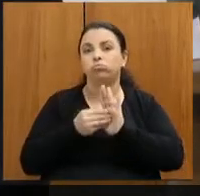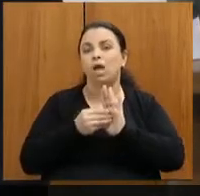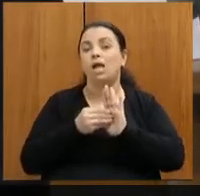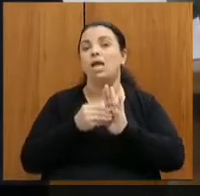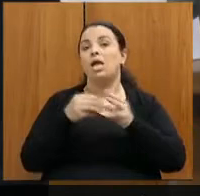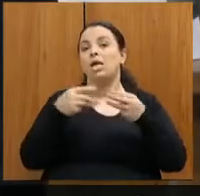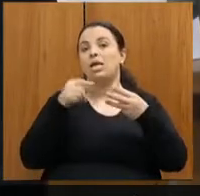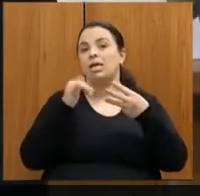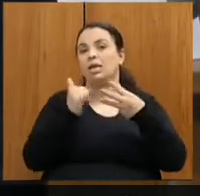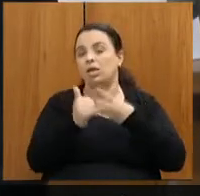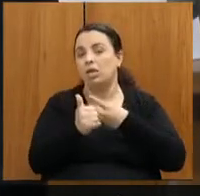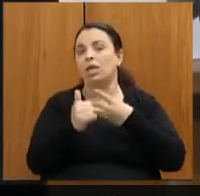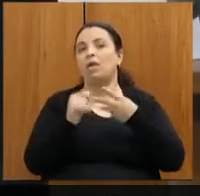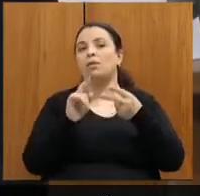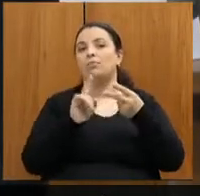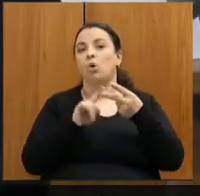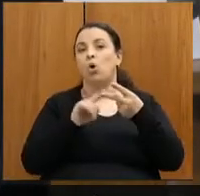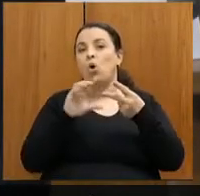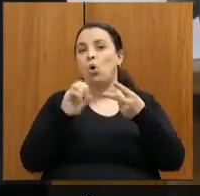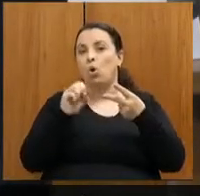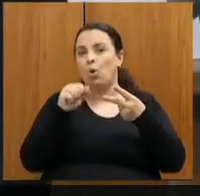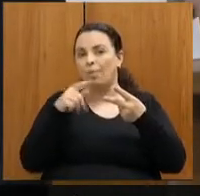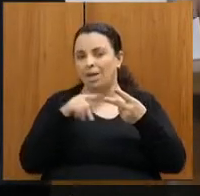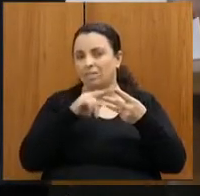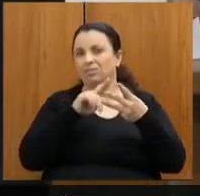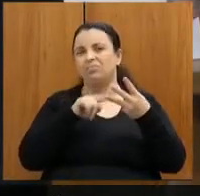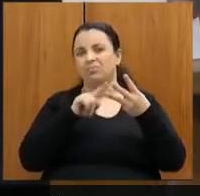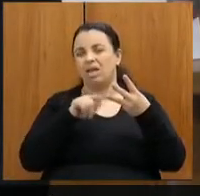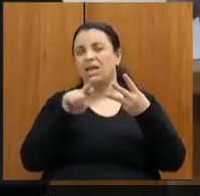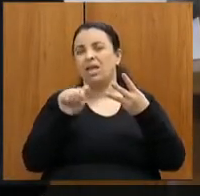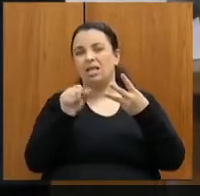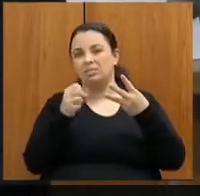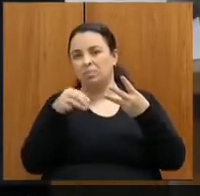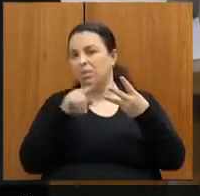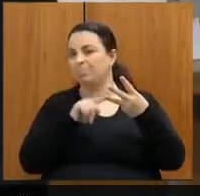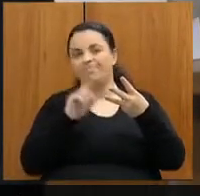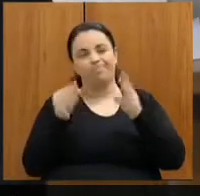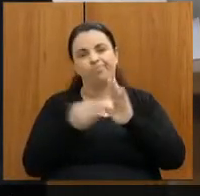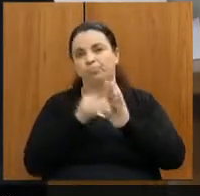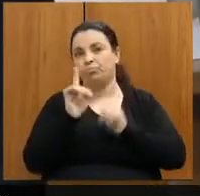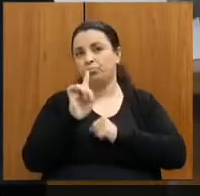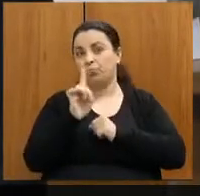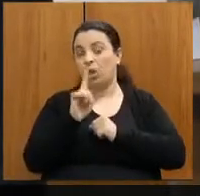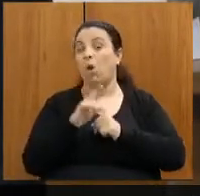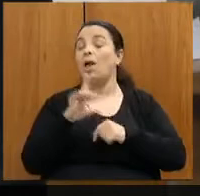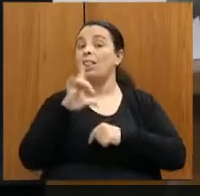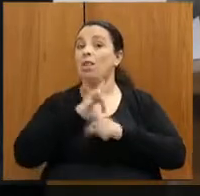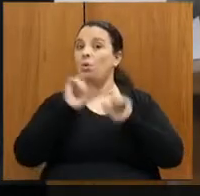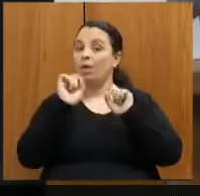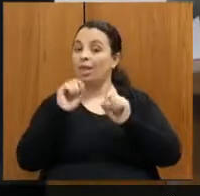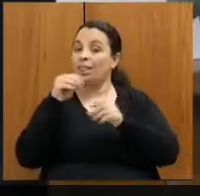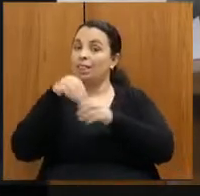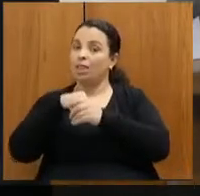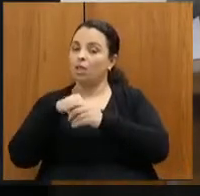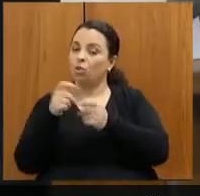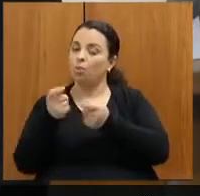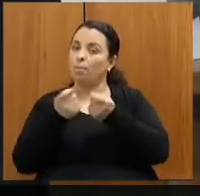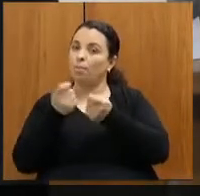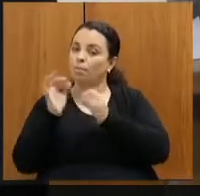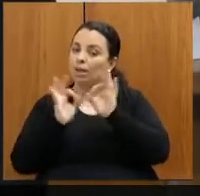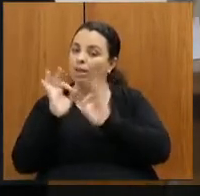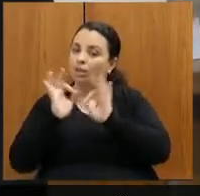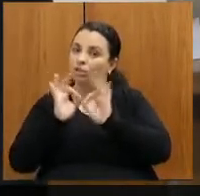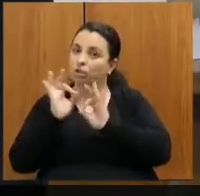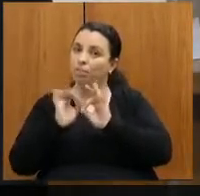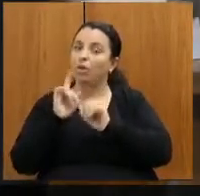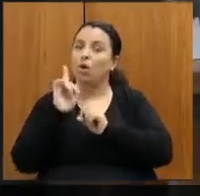e Cemig não está o que existe no planejamento econômico e financeiro do plano é a